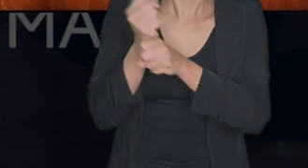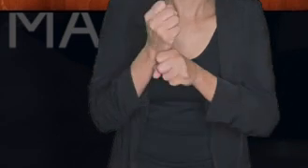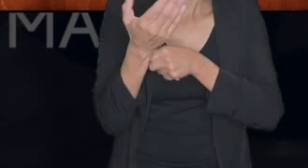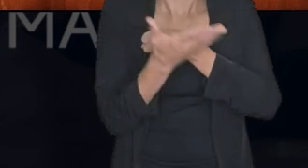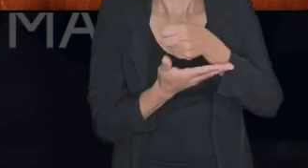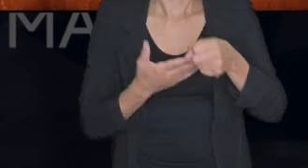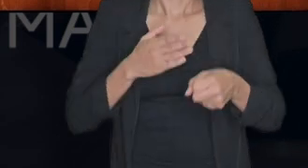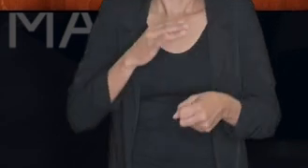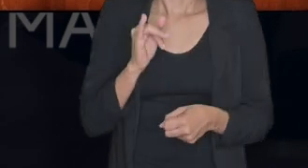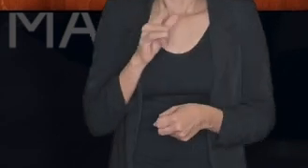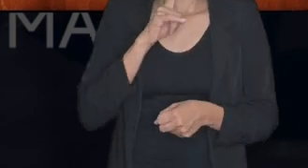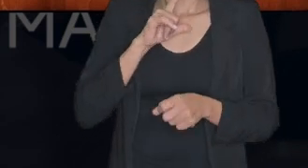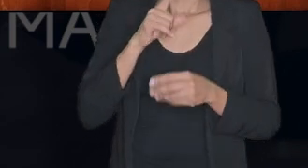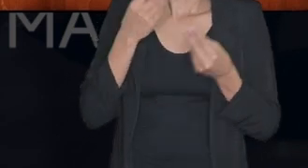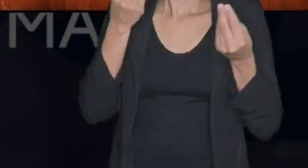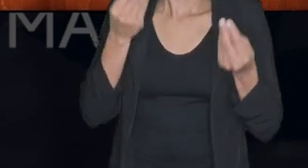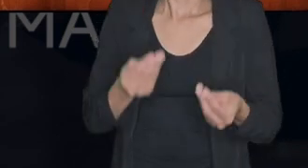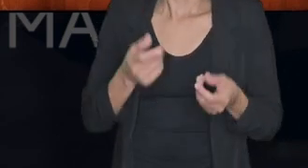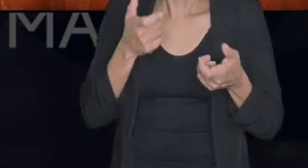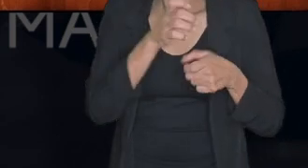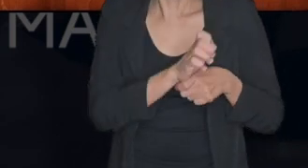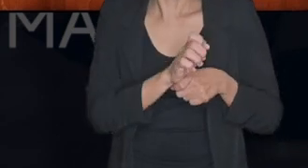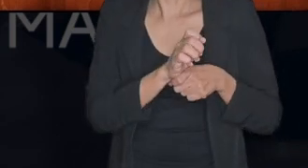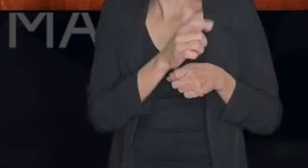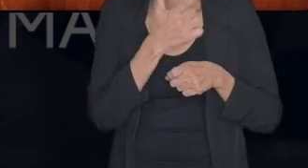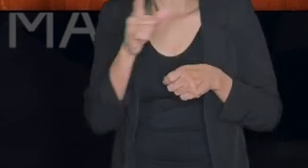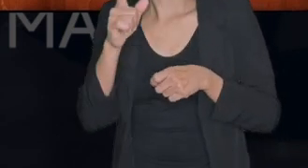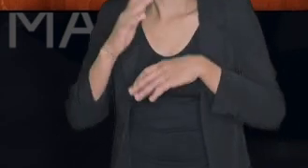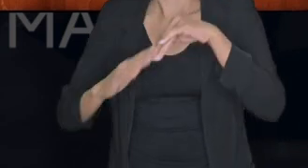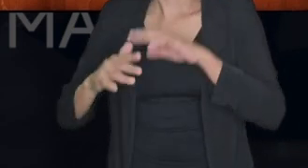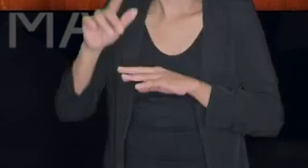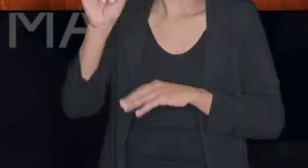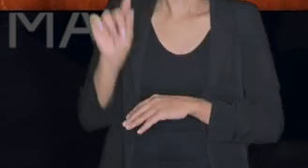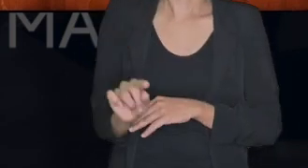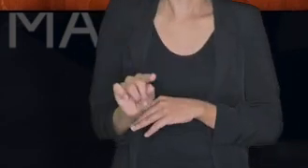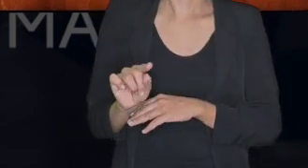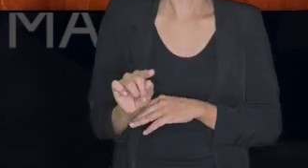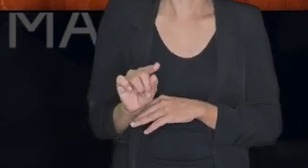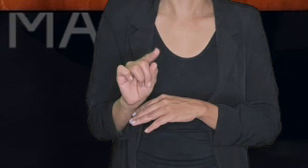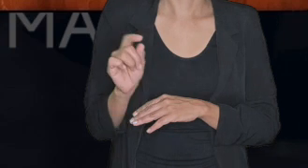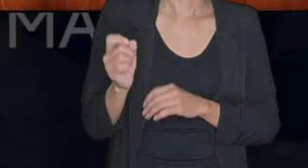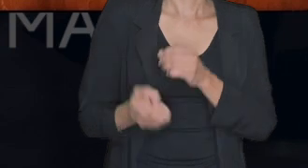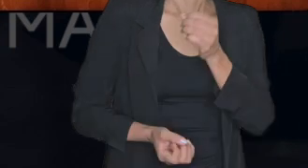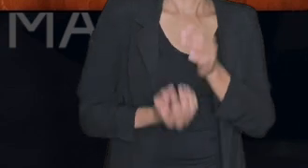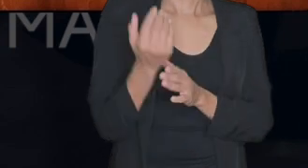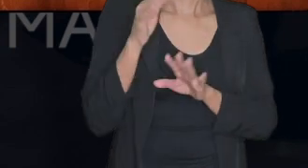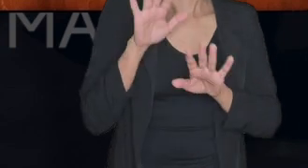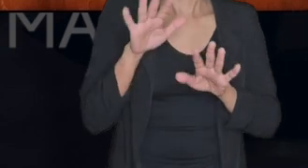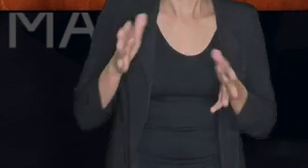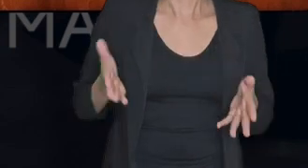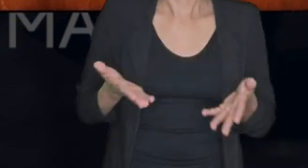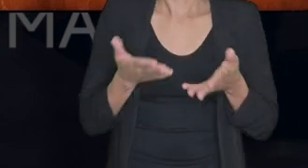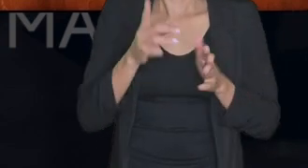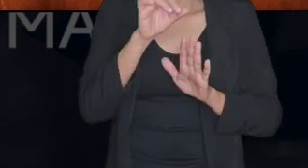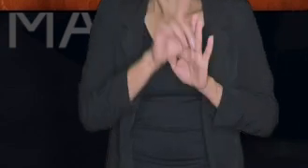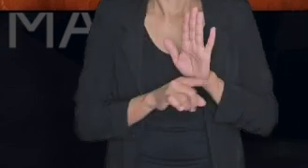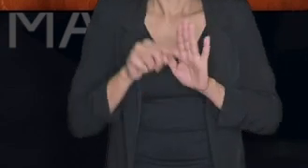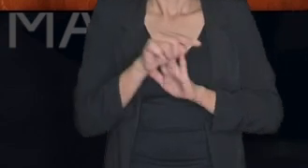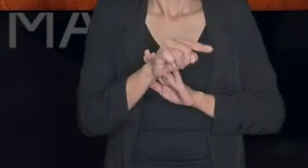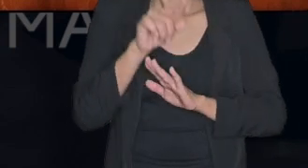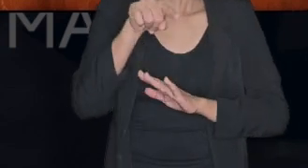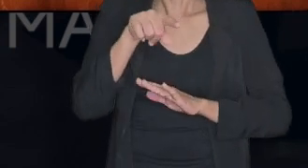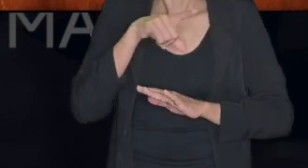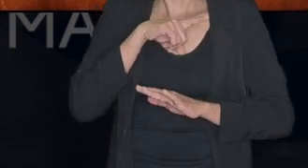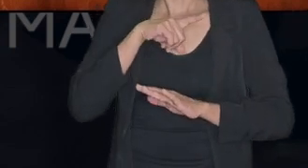pode ser menos profissional do que outro, o que gera, nesse estímulo, porque o direito é um sistema de incentivos, gera